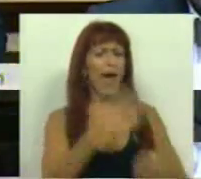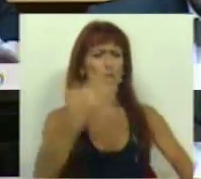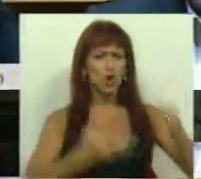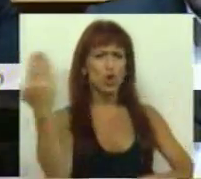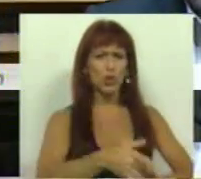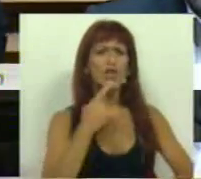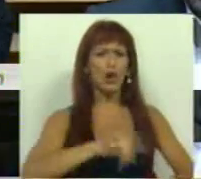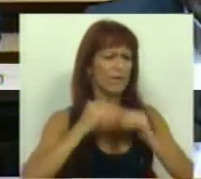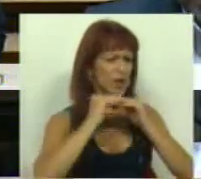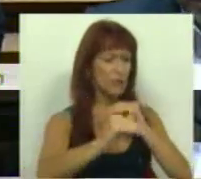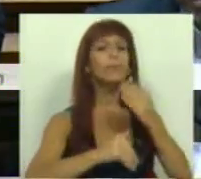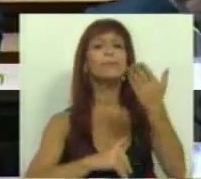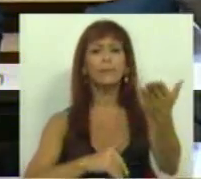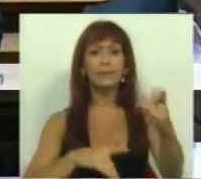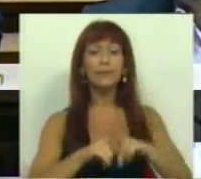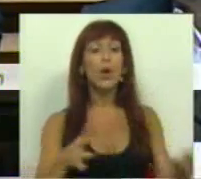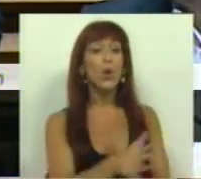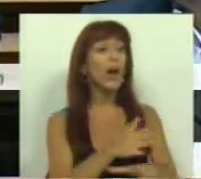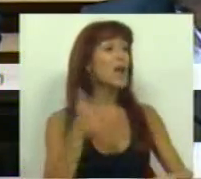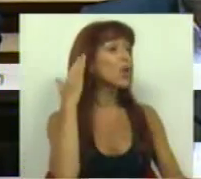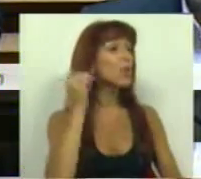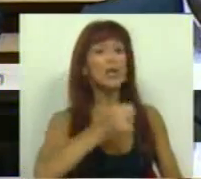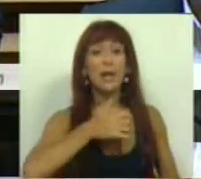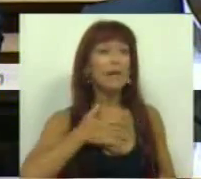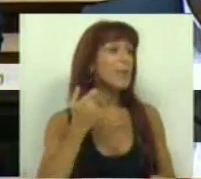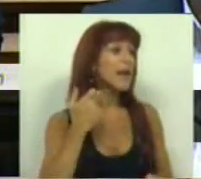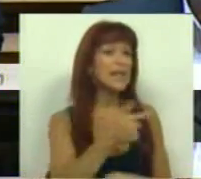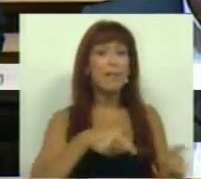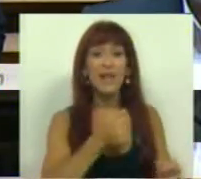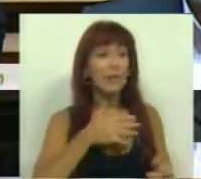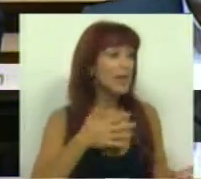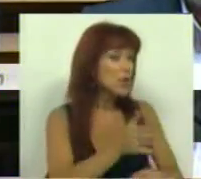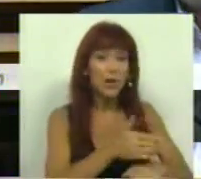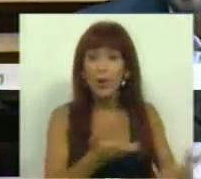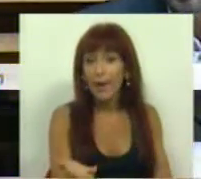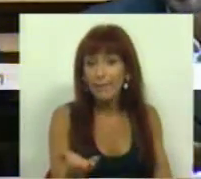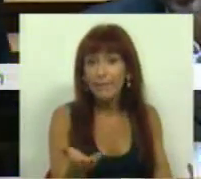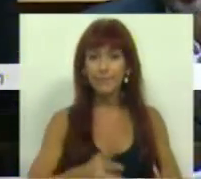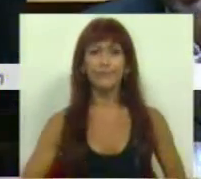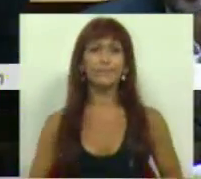justiça e a sustentabilidade do grande número de empresas, pequenas e médias empresas do setor.